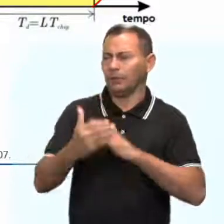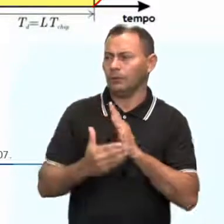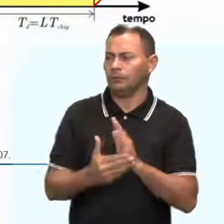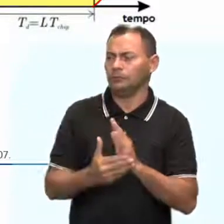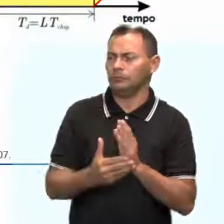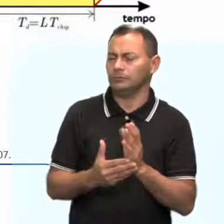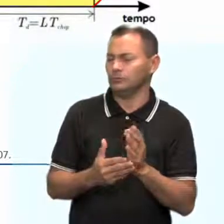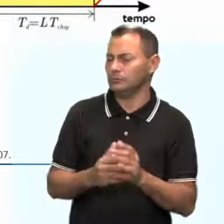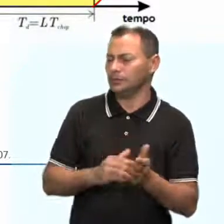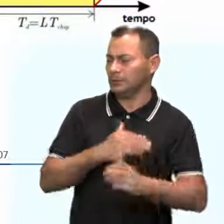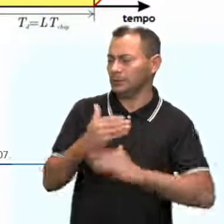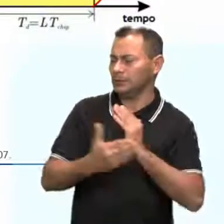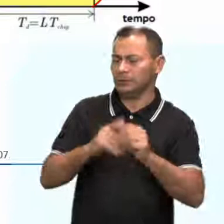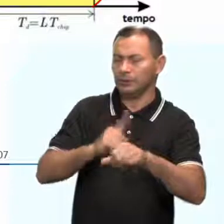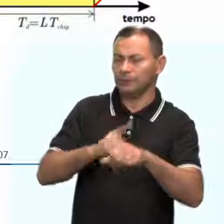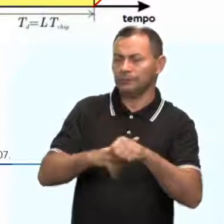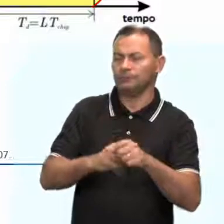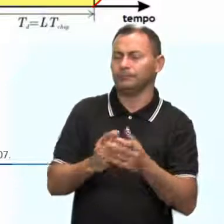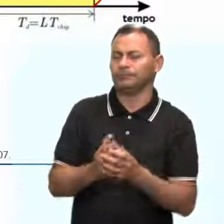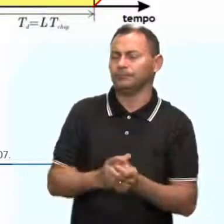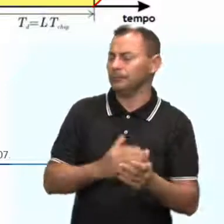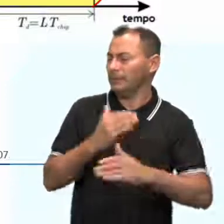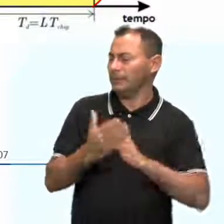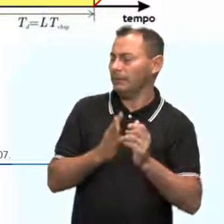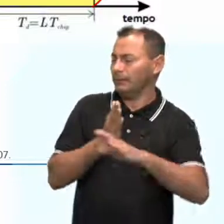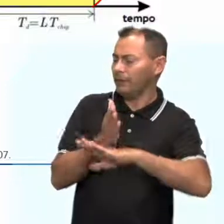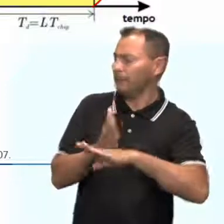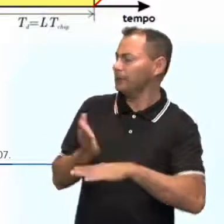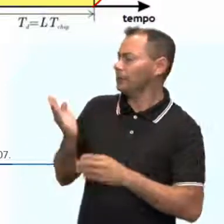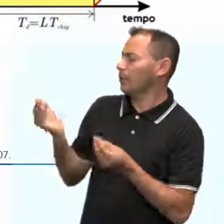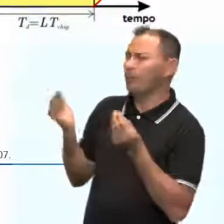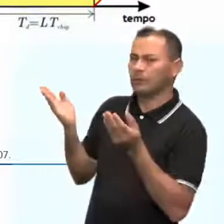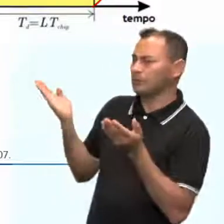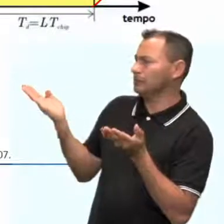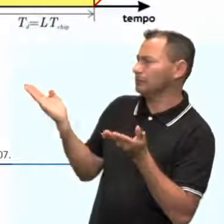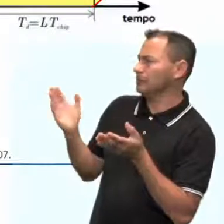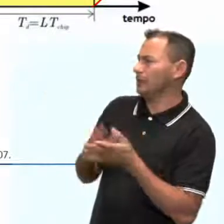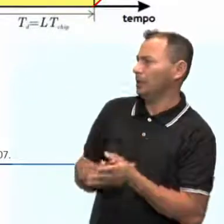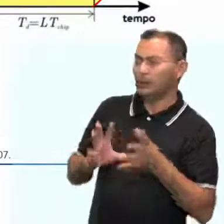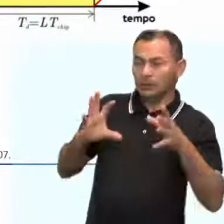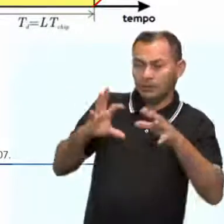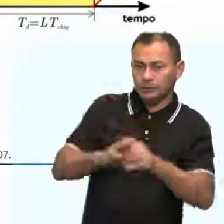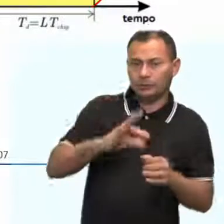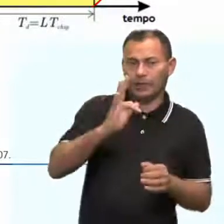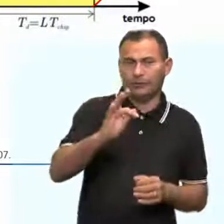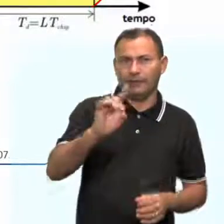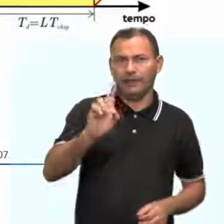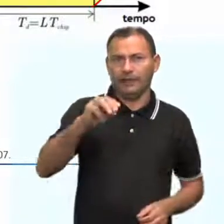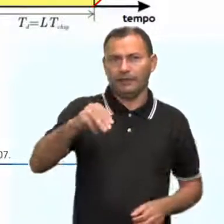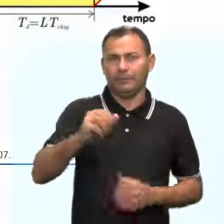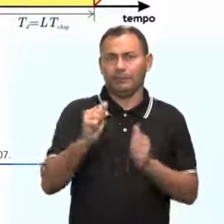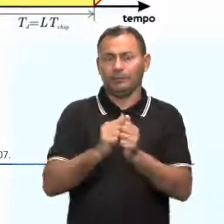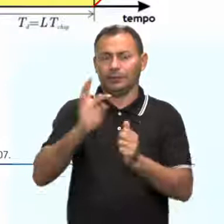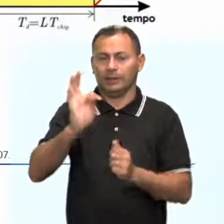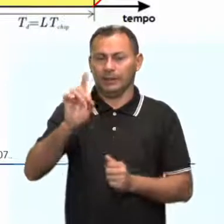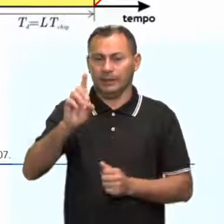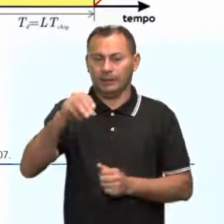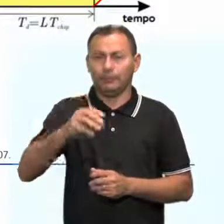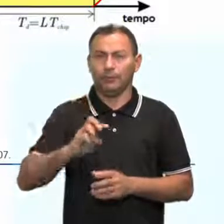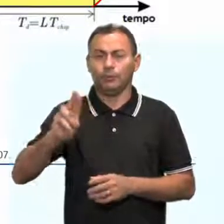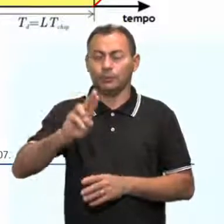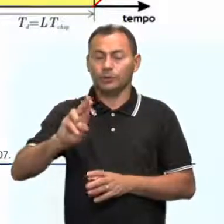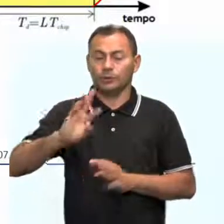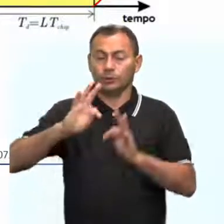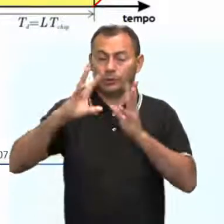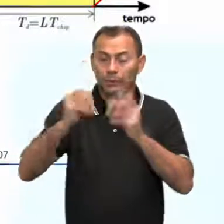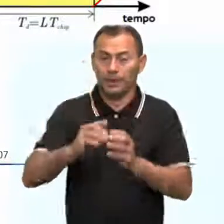o tempo todo de tempo e toda a frequência? Ele junta o FDM e o TDM, utilizando toda a banda e